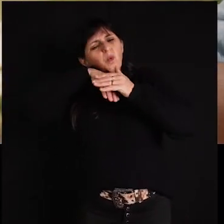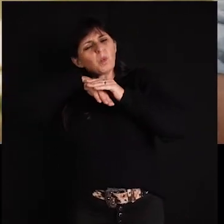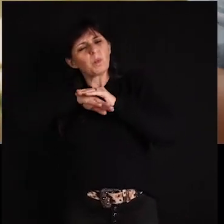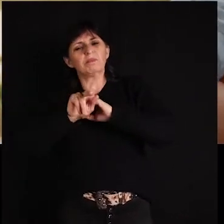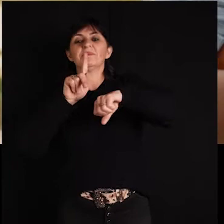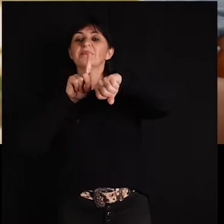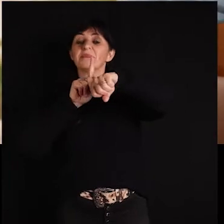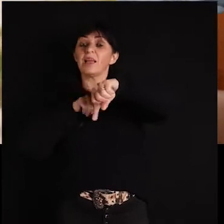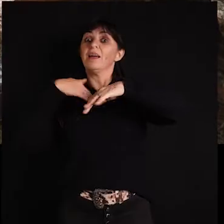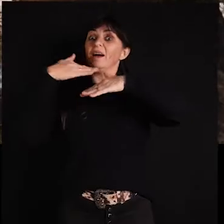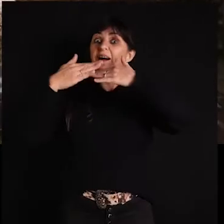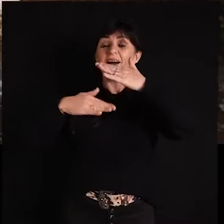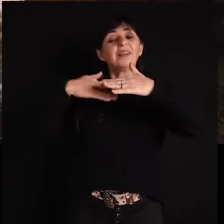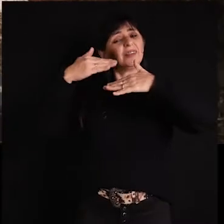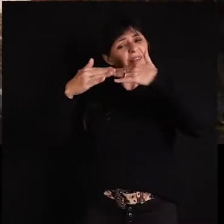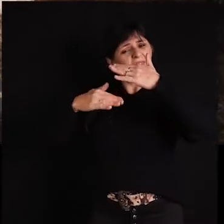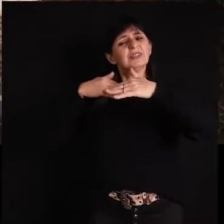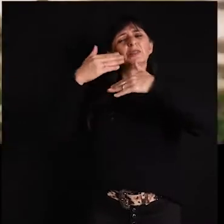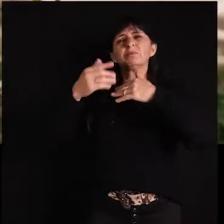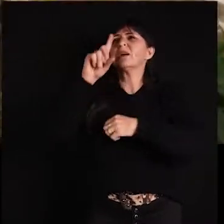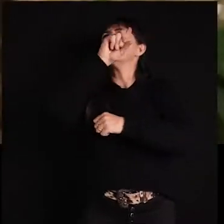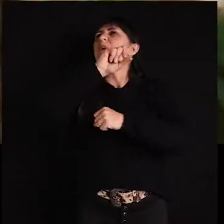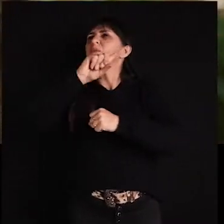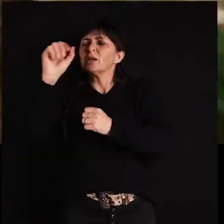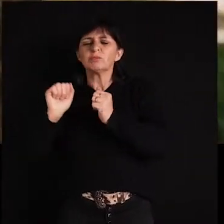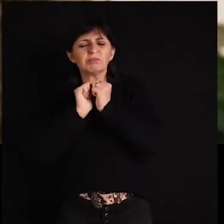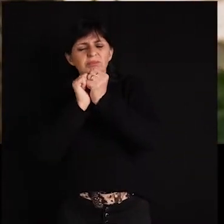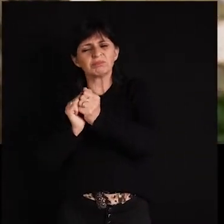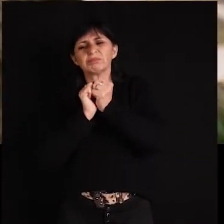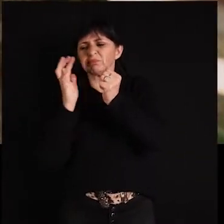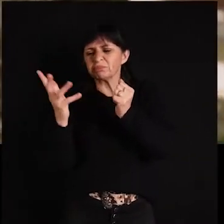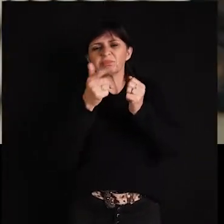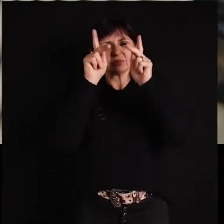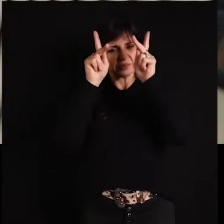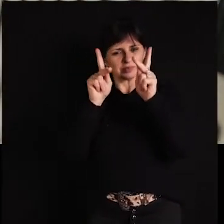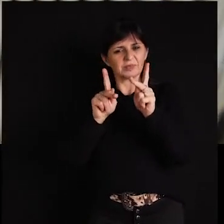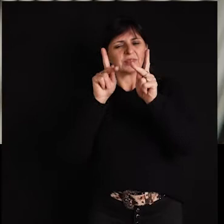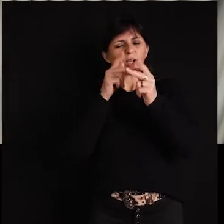engole o tempo, adeus de mão em mão, pra veterano.